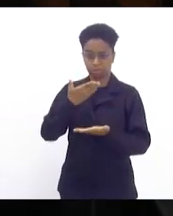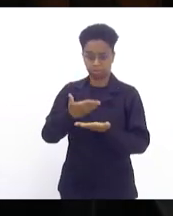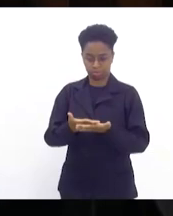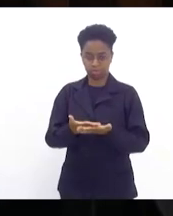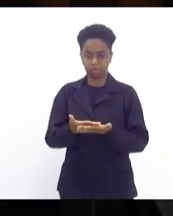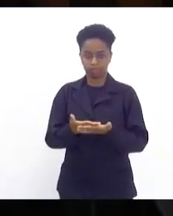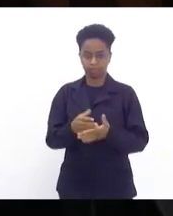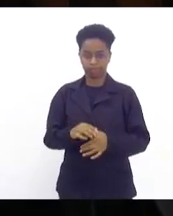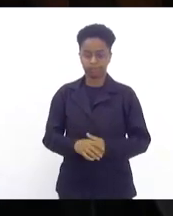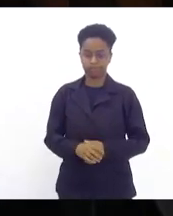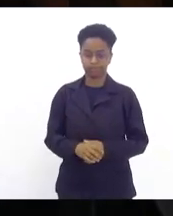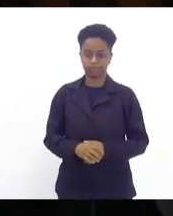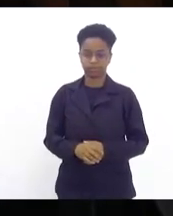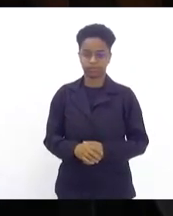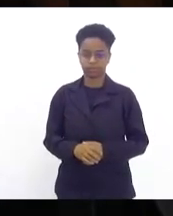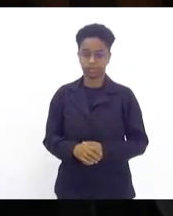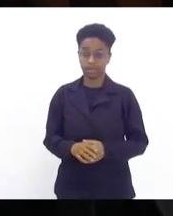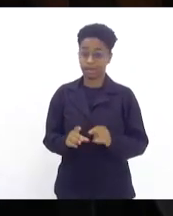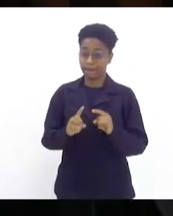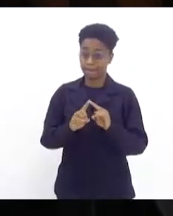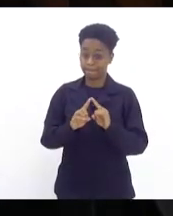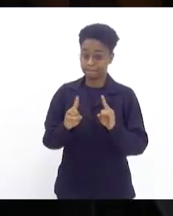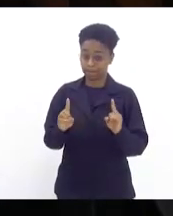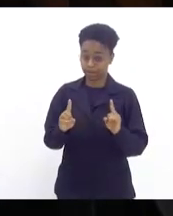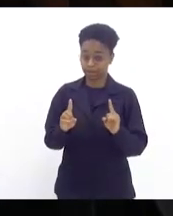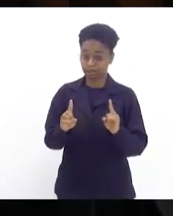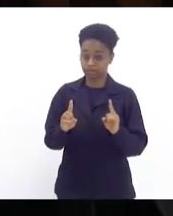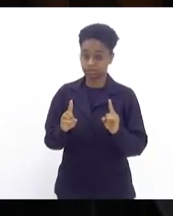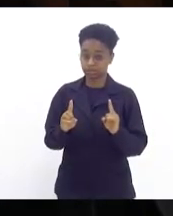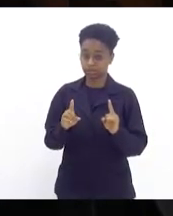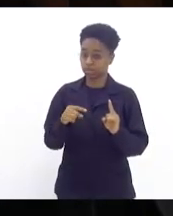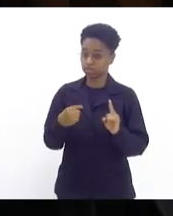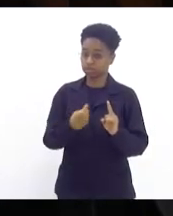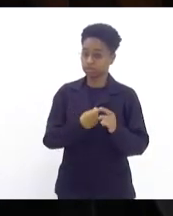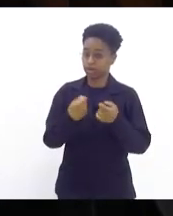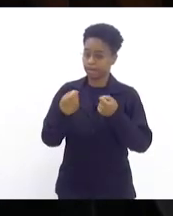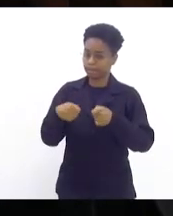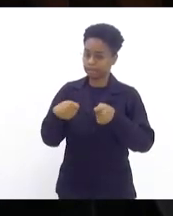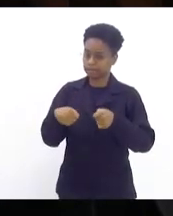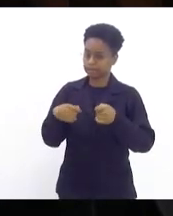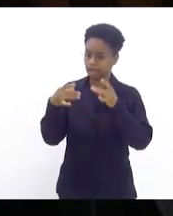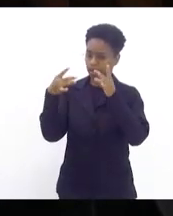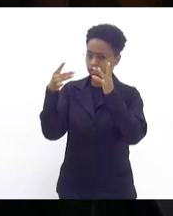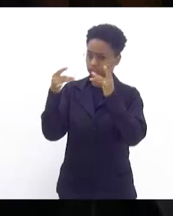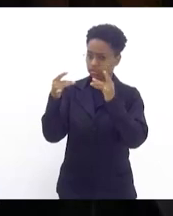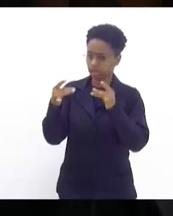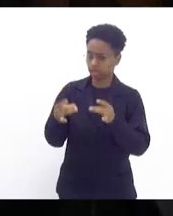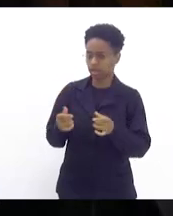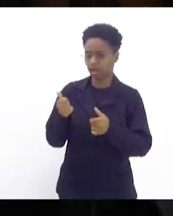acha o presidente índice a gente tem que olhar com cautela